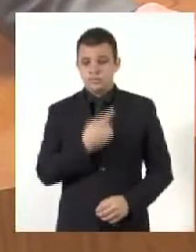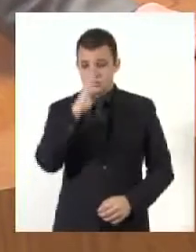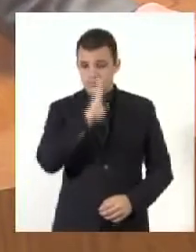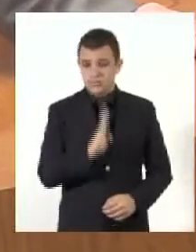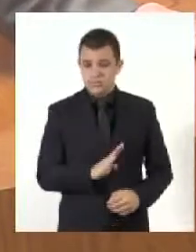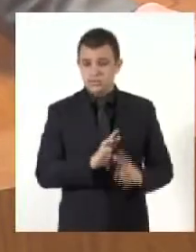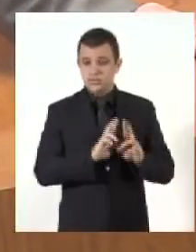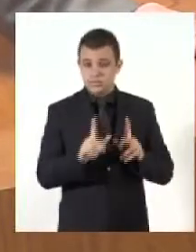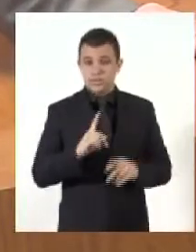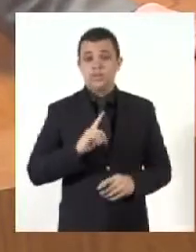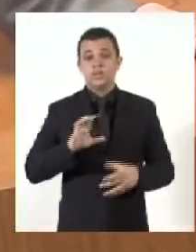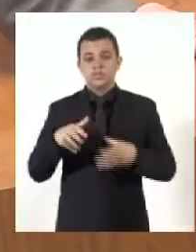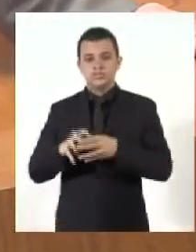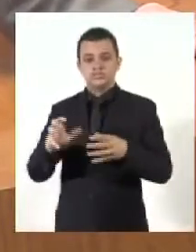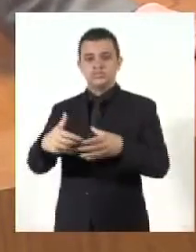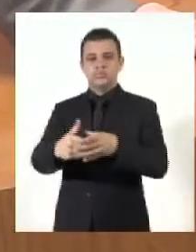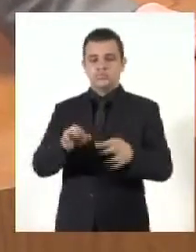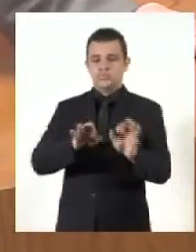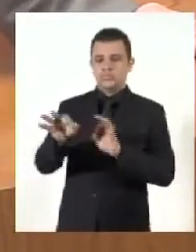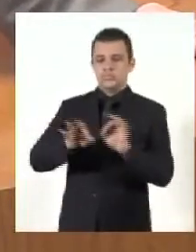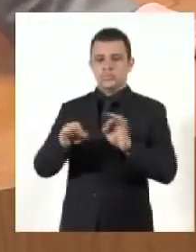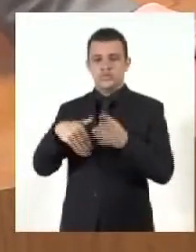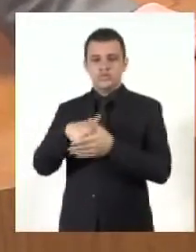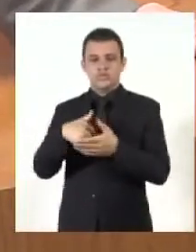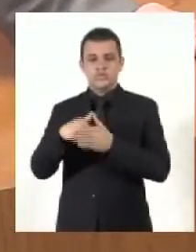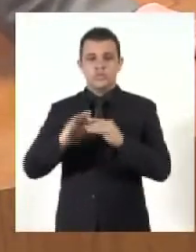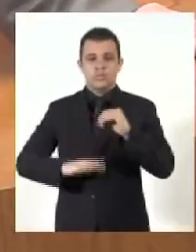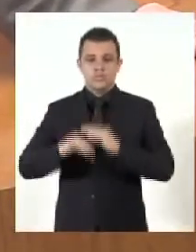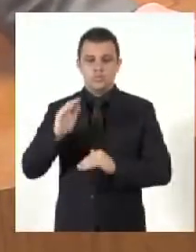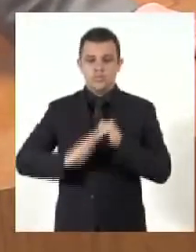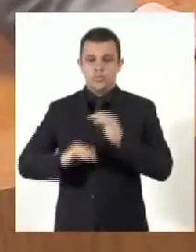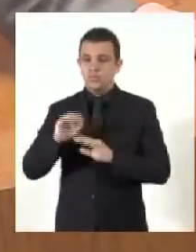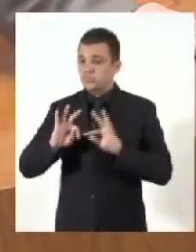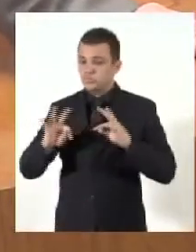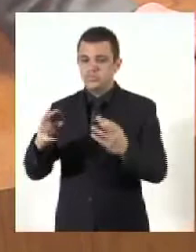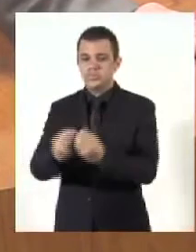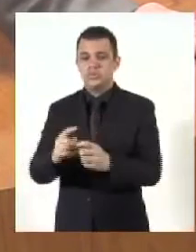profissional. Todos, repito, menos o Brasil.